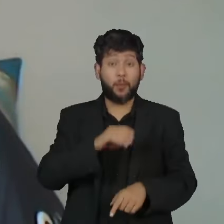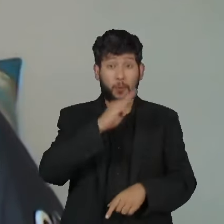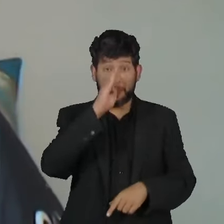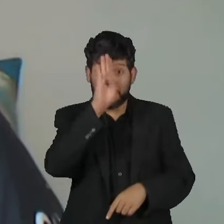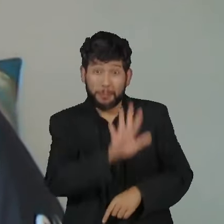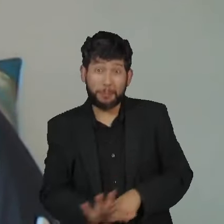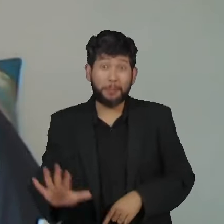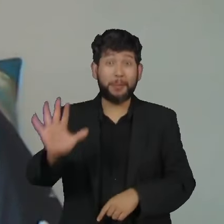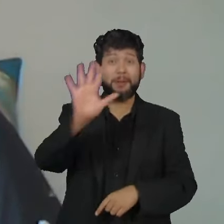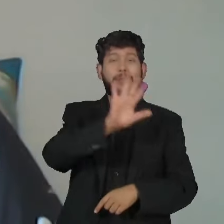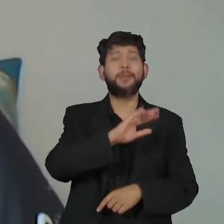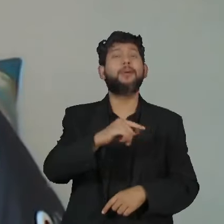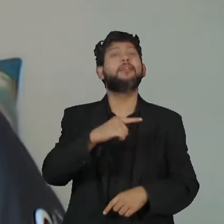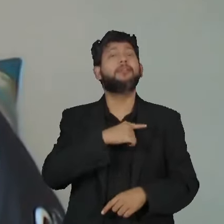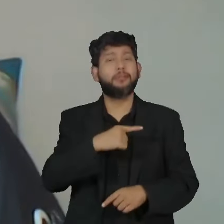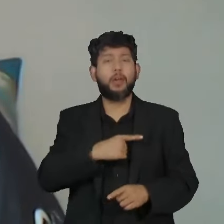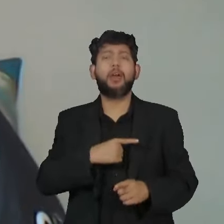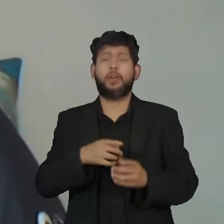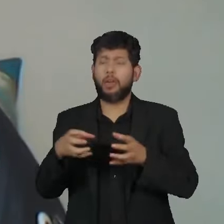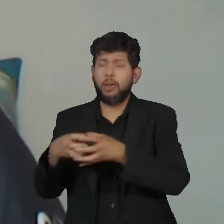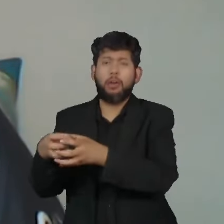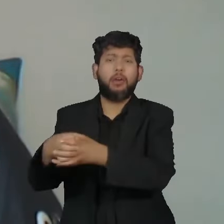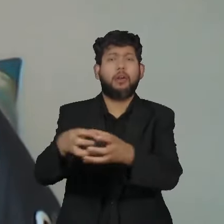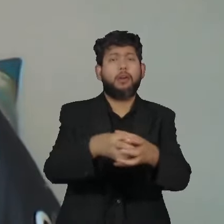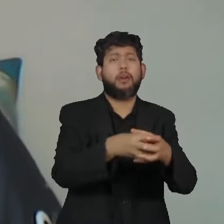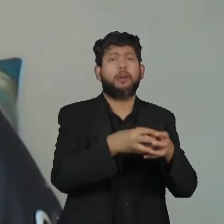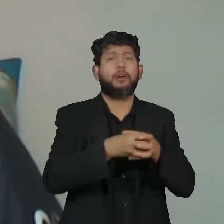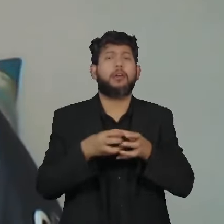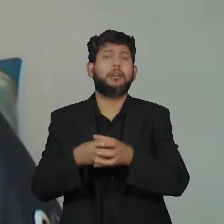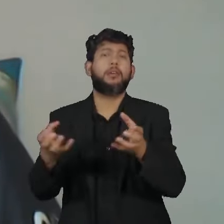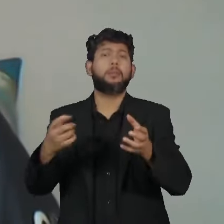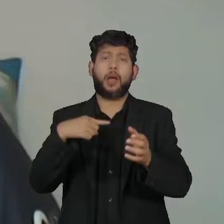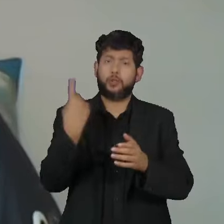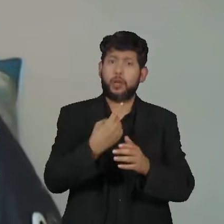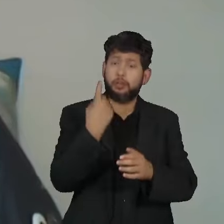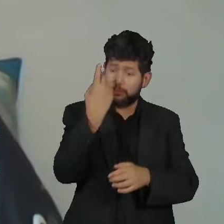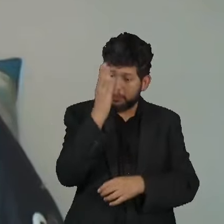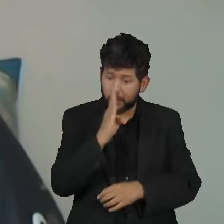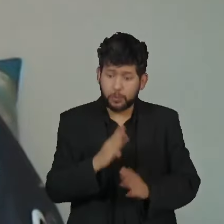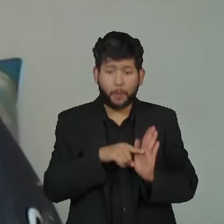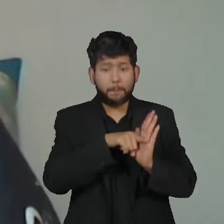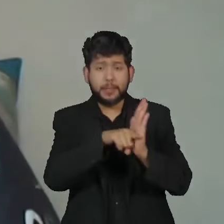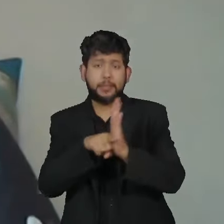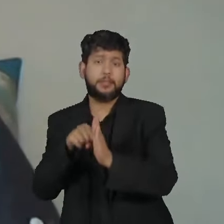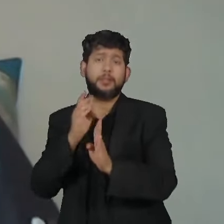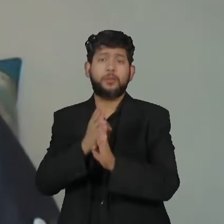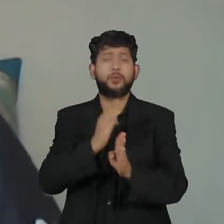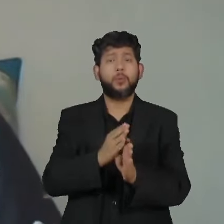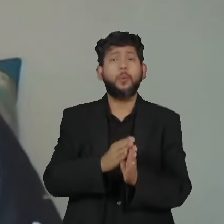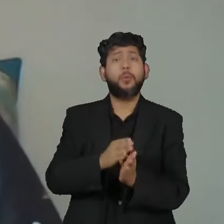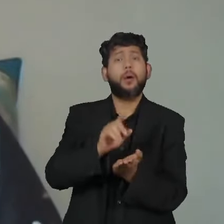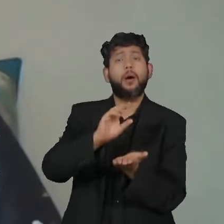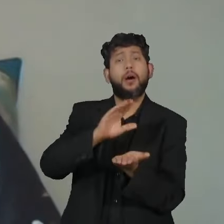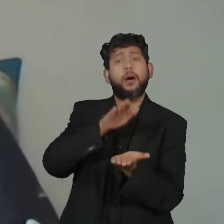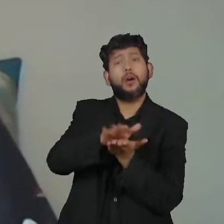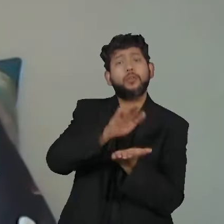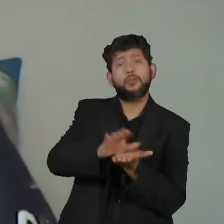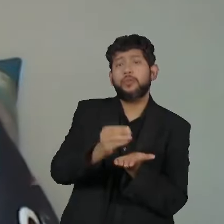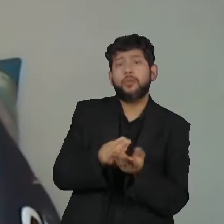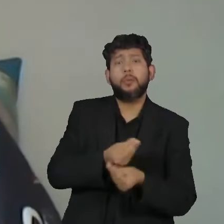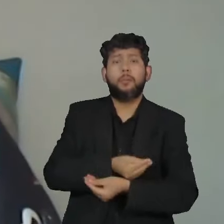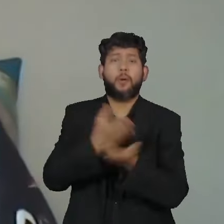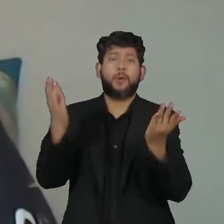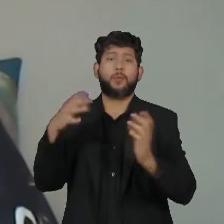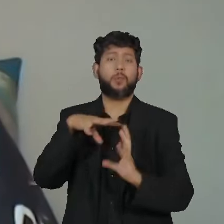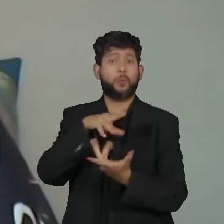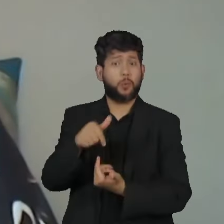tenha muitas equipes, produza ciência, tem relevância internacional, isso vem avançando, isso